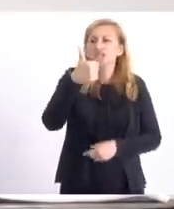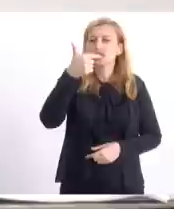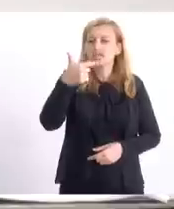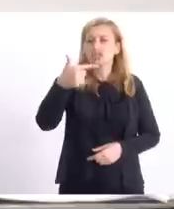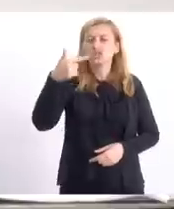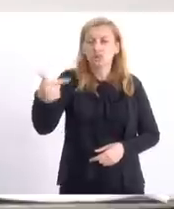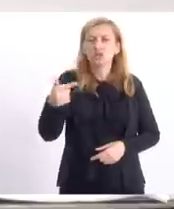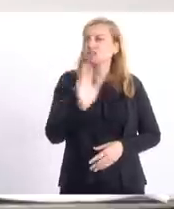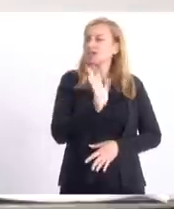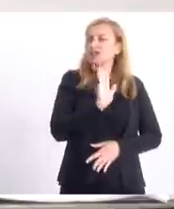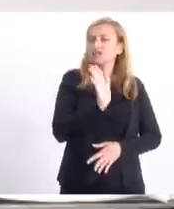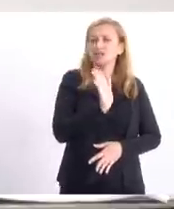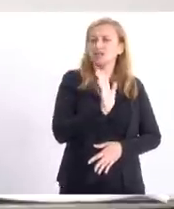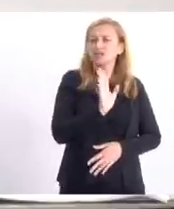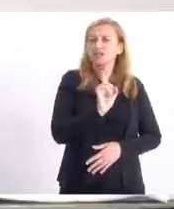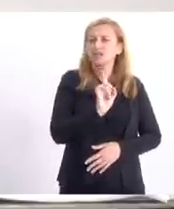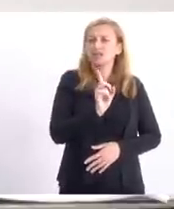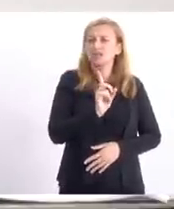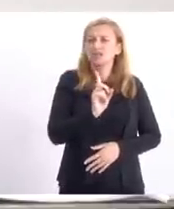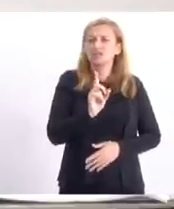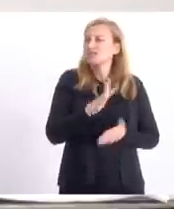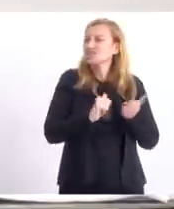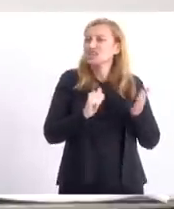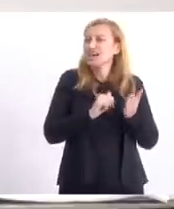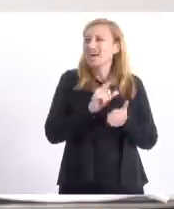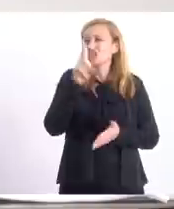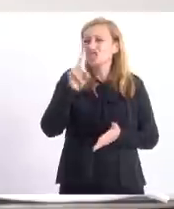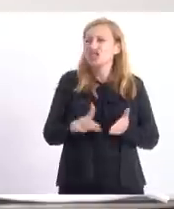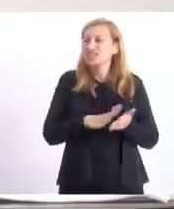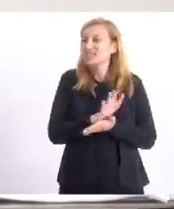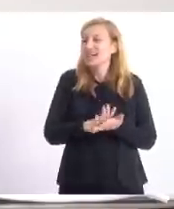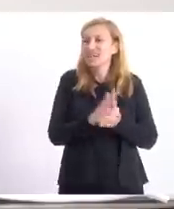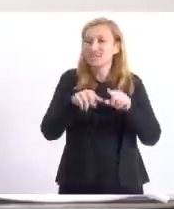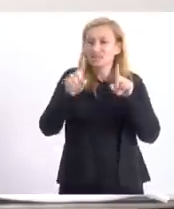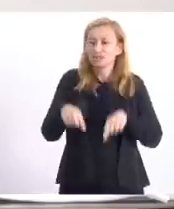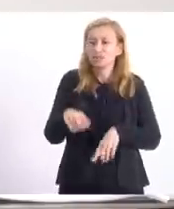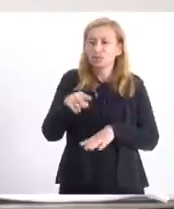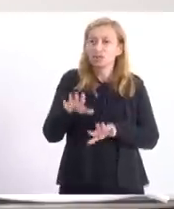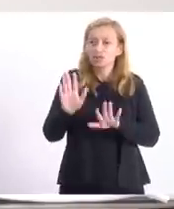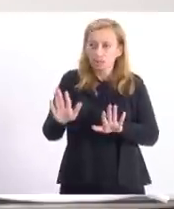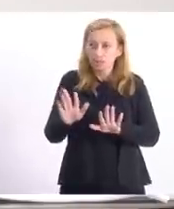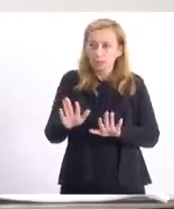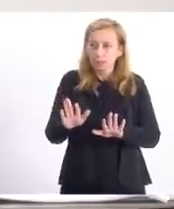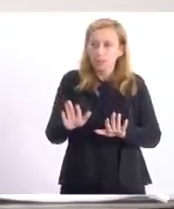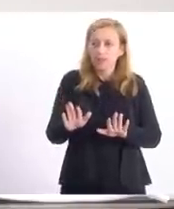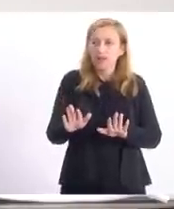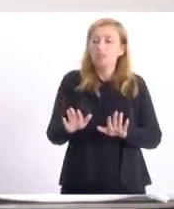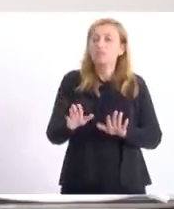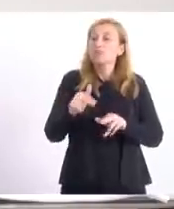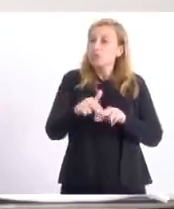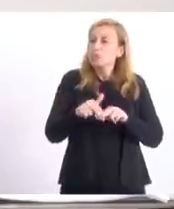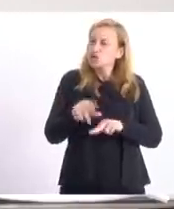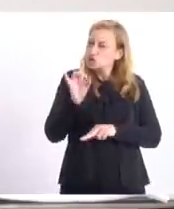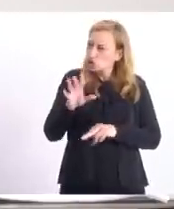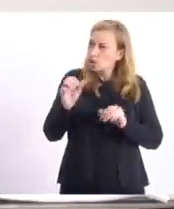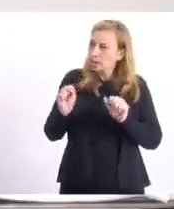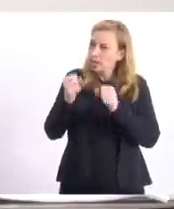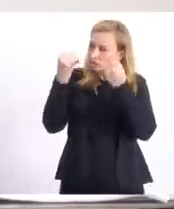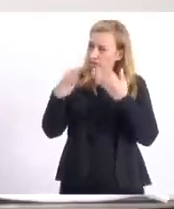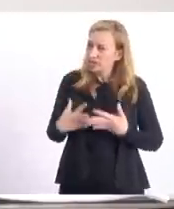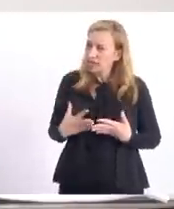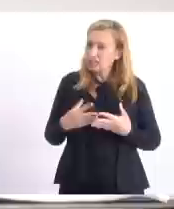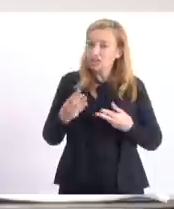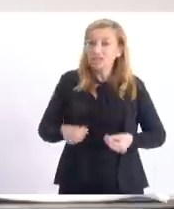sei, presidente, não mas significa... Não vamos falar nada de retirar, que aqui ninguém retira direito de nenhum servidor. É isso, presidente. Porque se... princípio hoje, é esse. Por isso, é só para deixar claro, ninguém